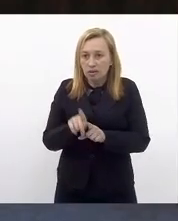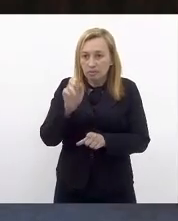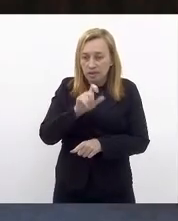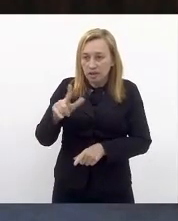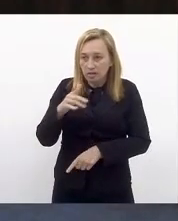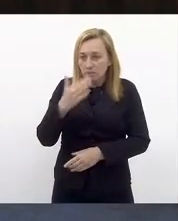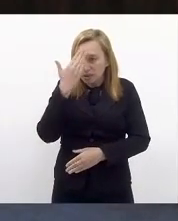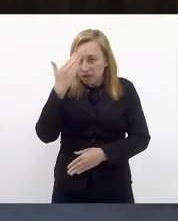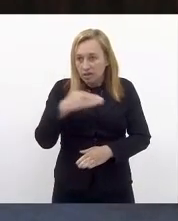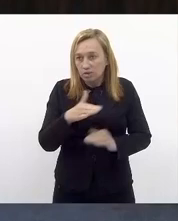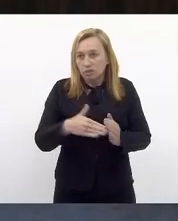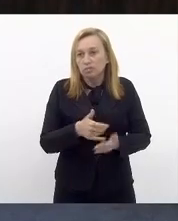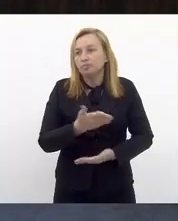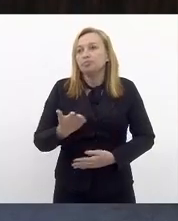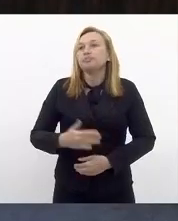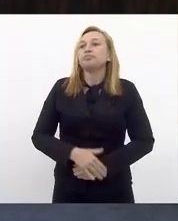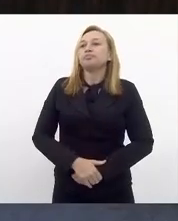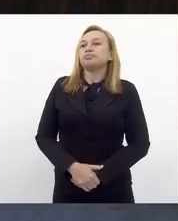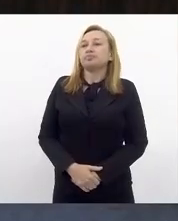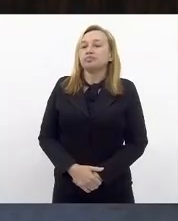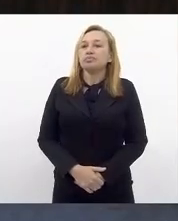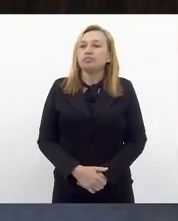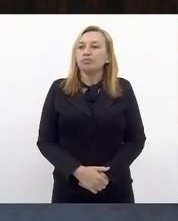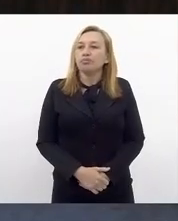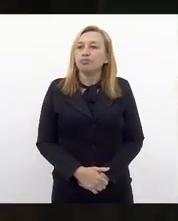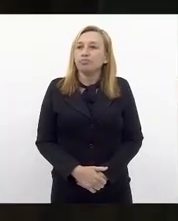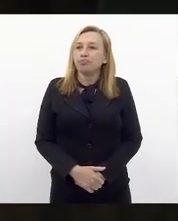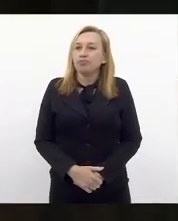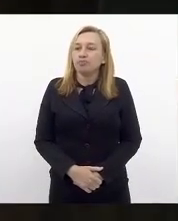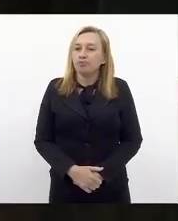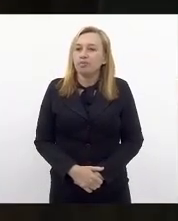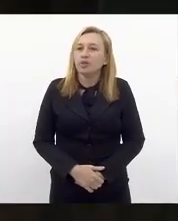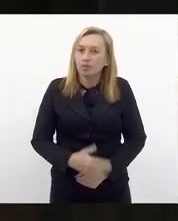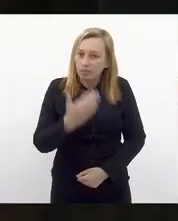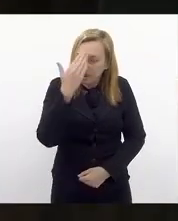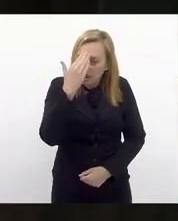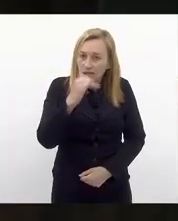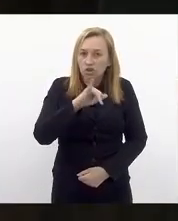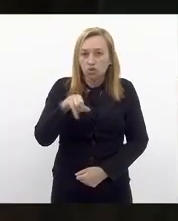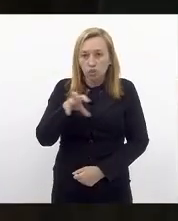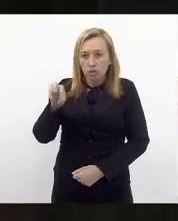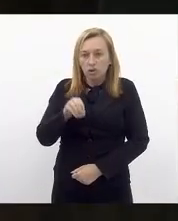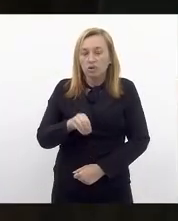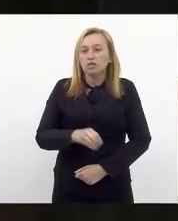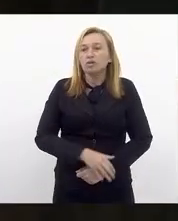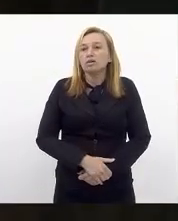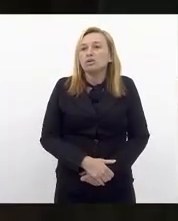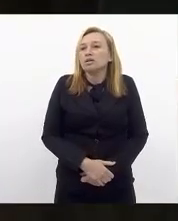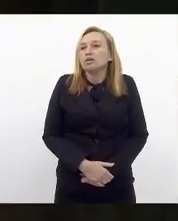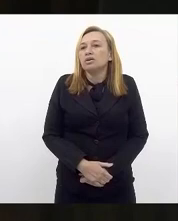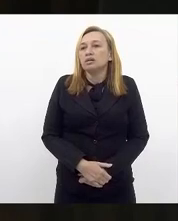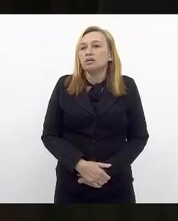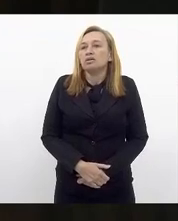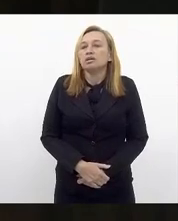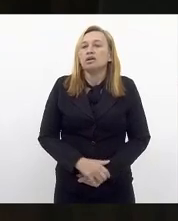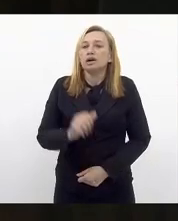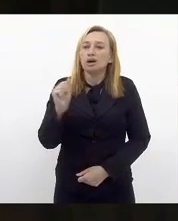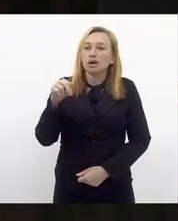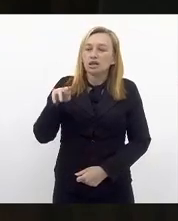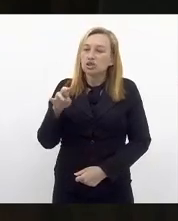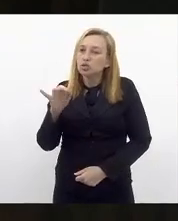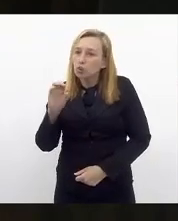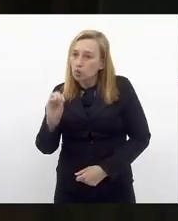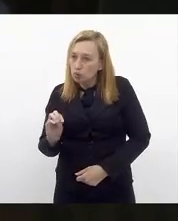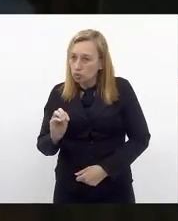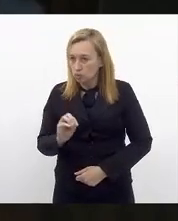todos a passar agradecer suas palavras vão passar a palavra para o Antônio